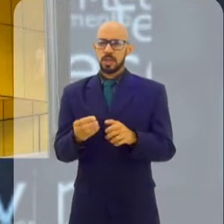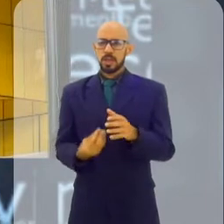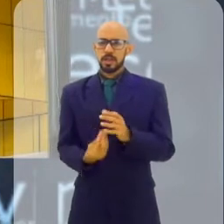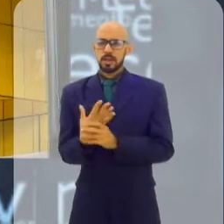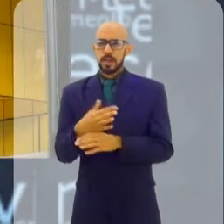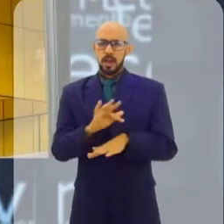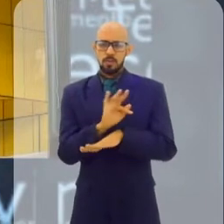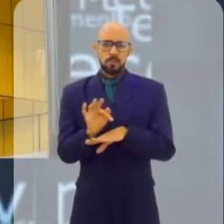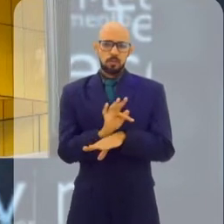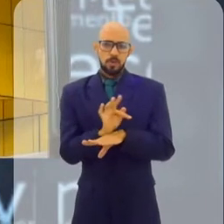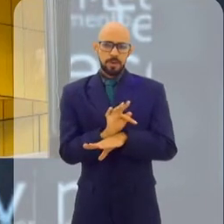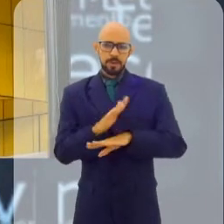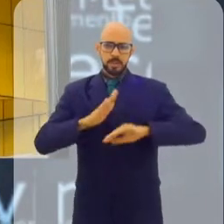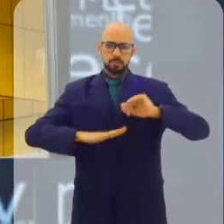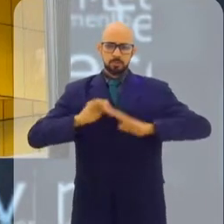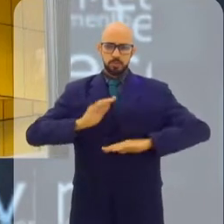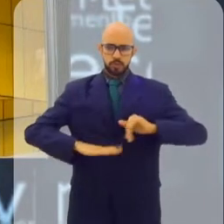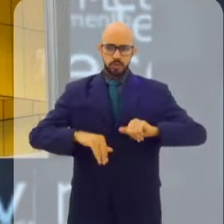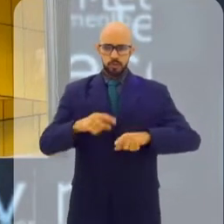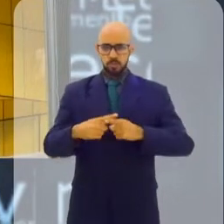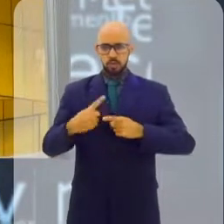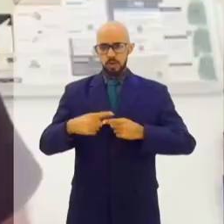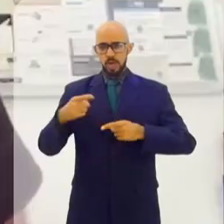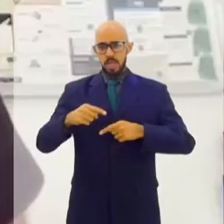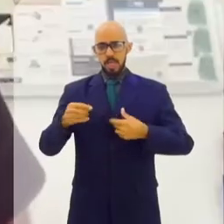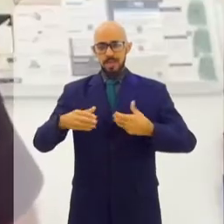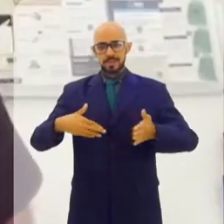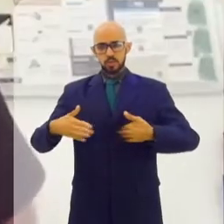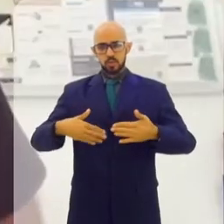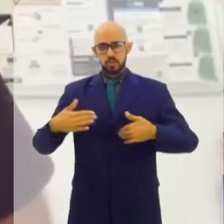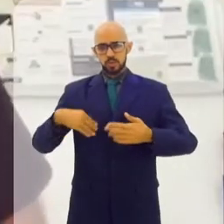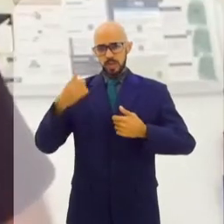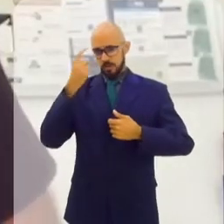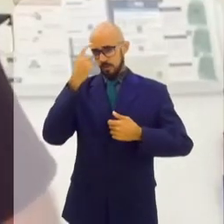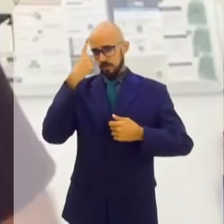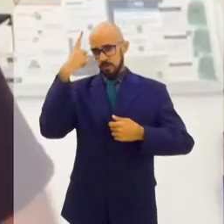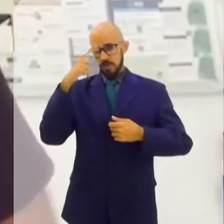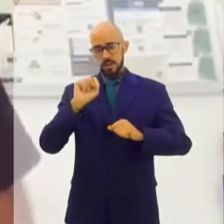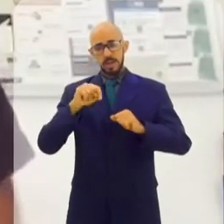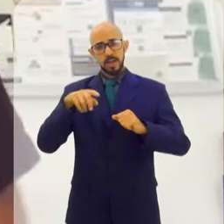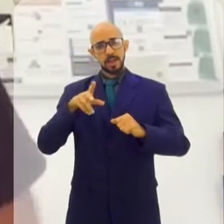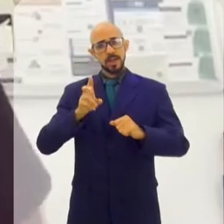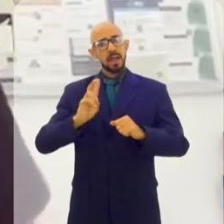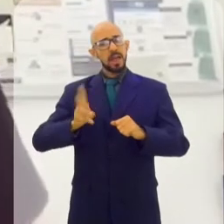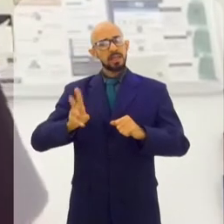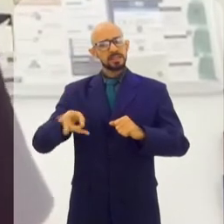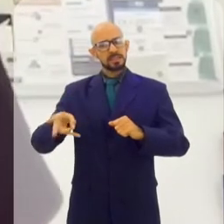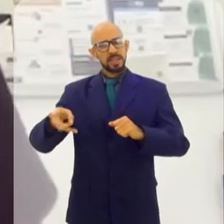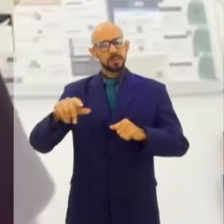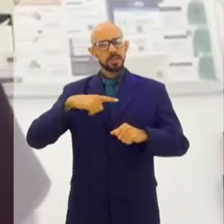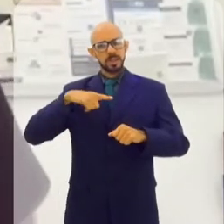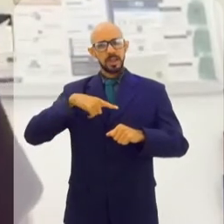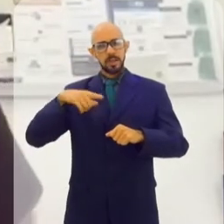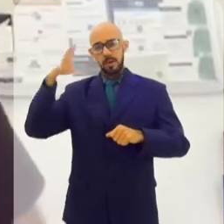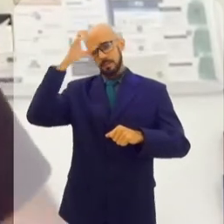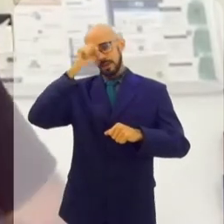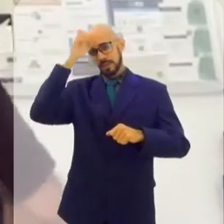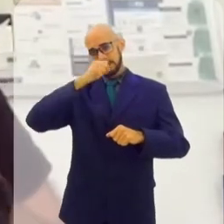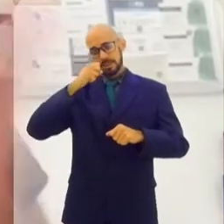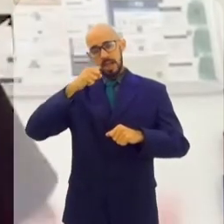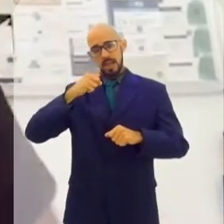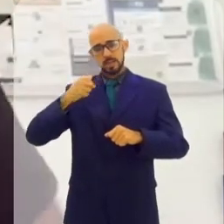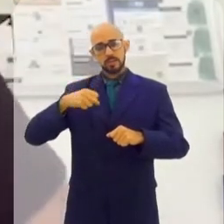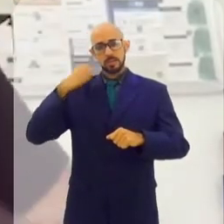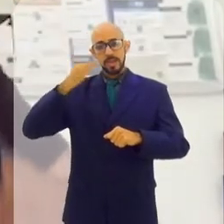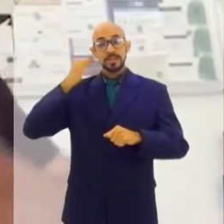formalizar aqueles profissionais, né? Porque na indústria criativa a gente tem um histórico de um aprendizado empírico, né? Então,